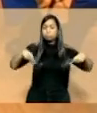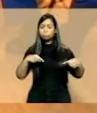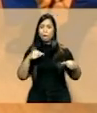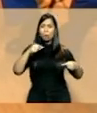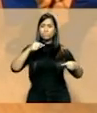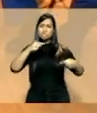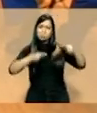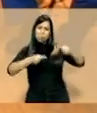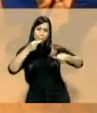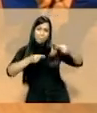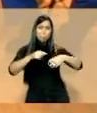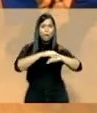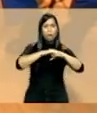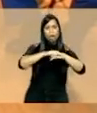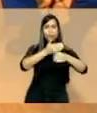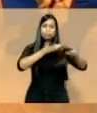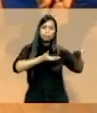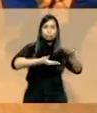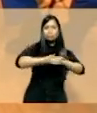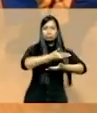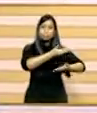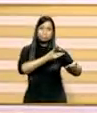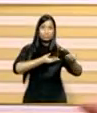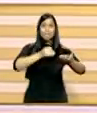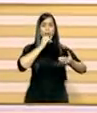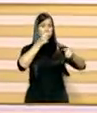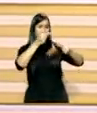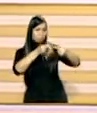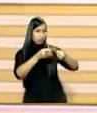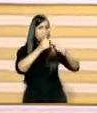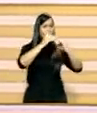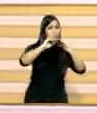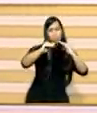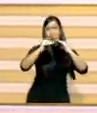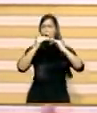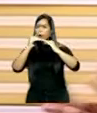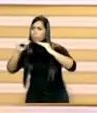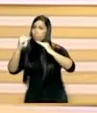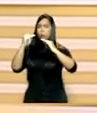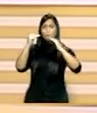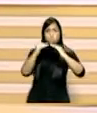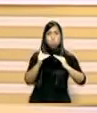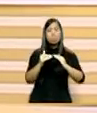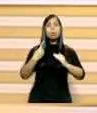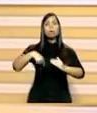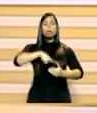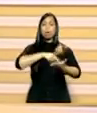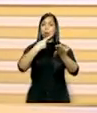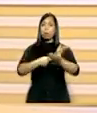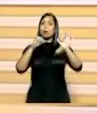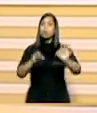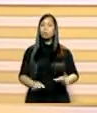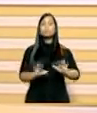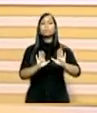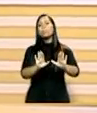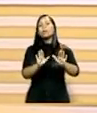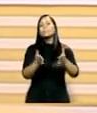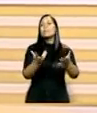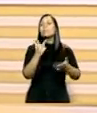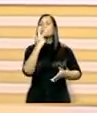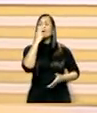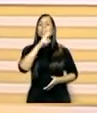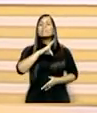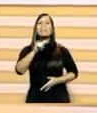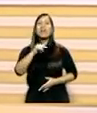de debate, por exemplo, de embate, eu não concordo, você não concorda, seria para a gente entrar no consenso? E por que na verdade a gente vai para um